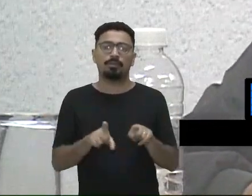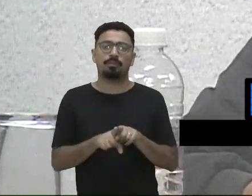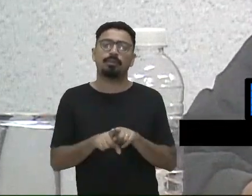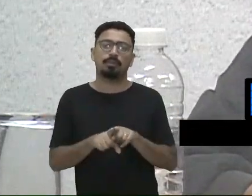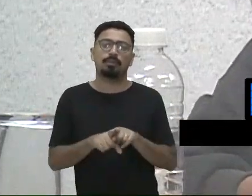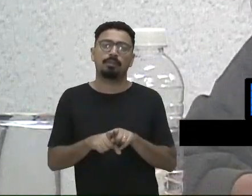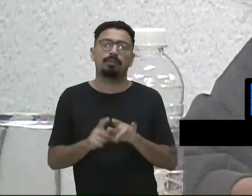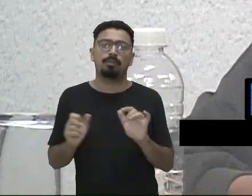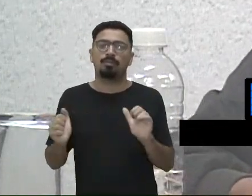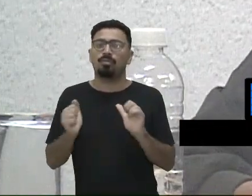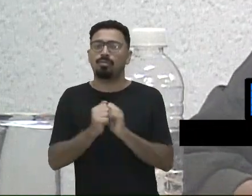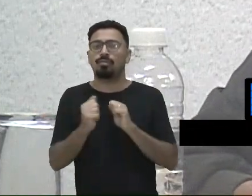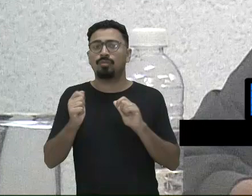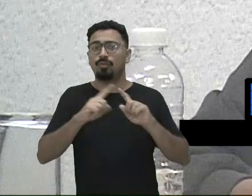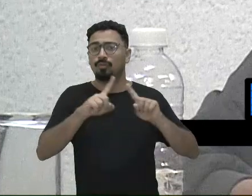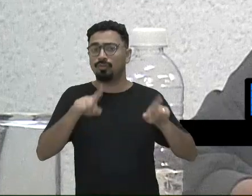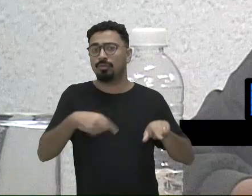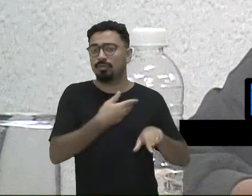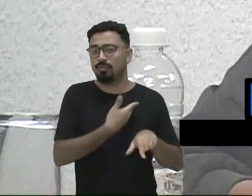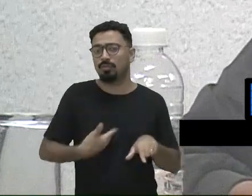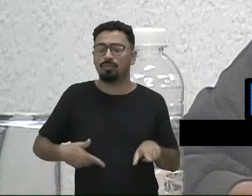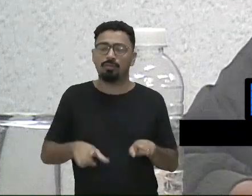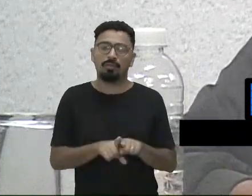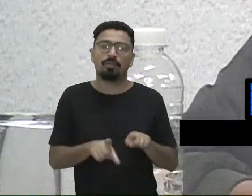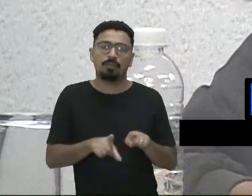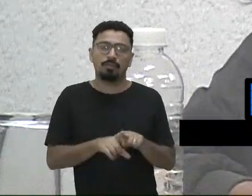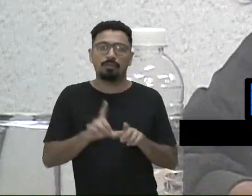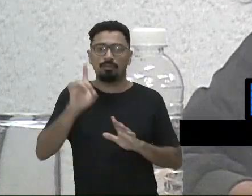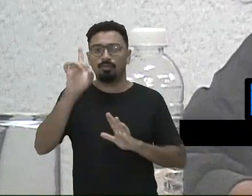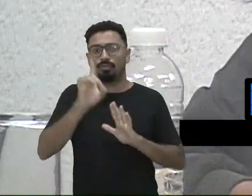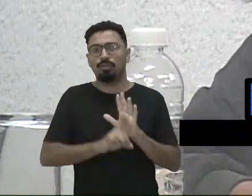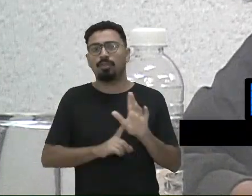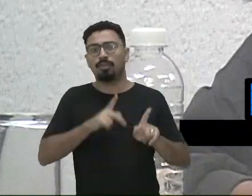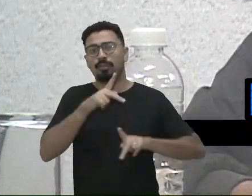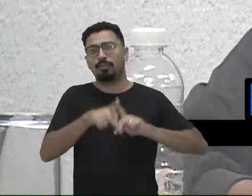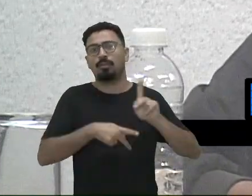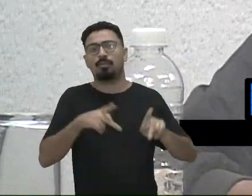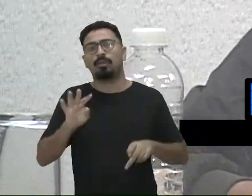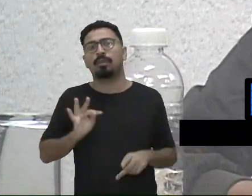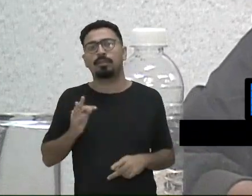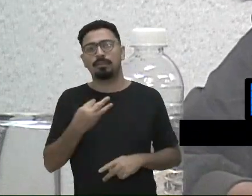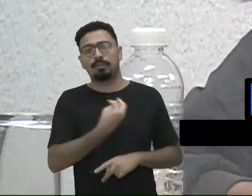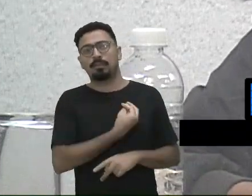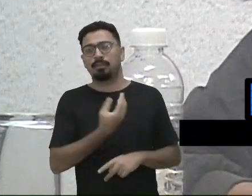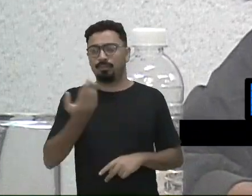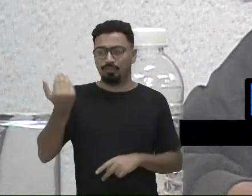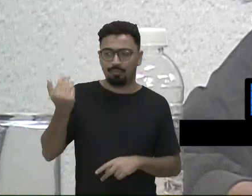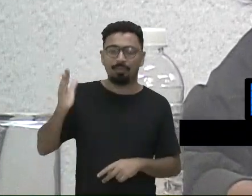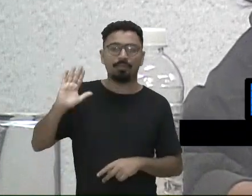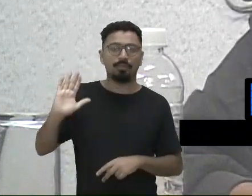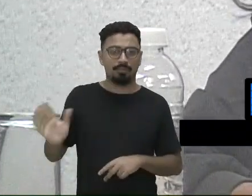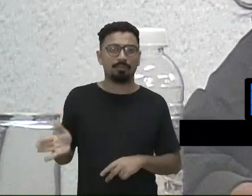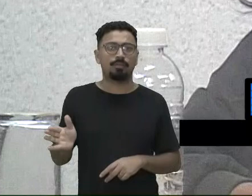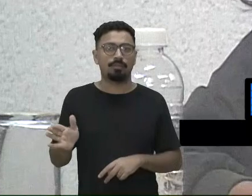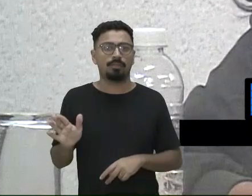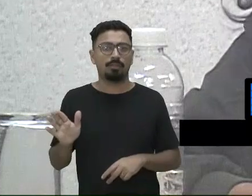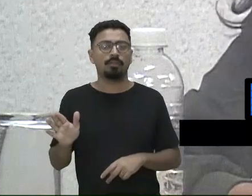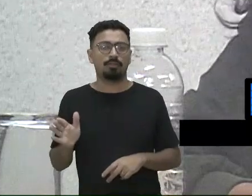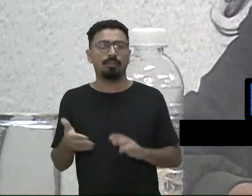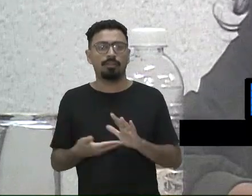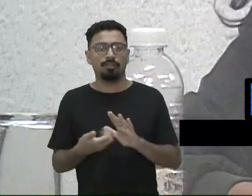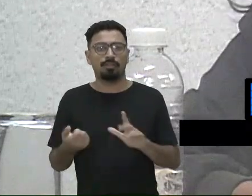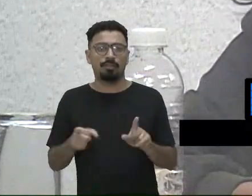da prefeitura, com servidores da prefeitura, os direitos da população trans, que outrora já foram negados, inclusive, de